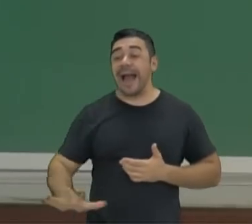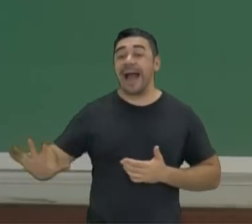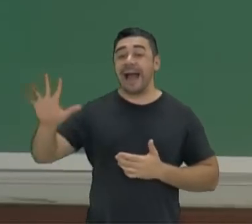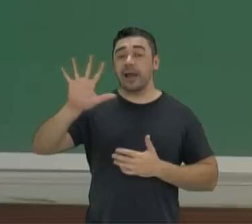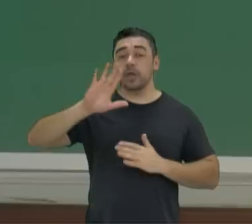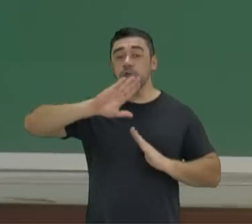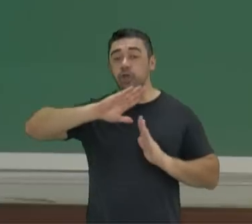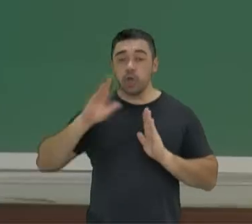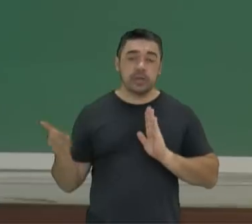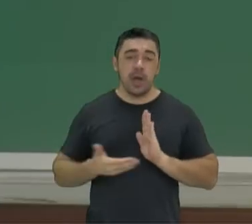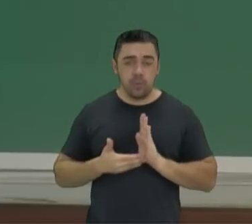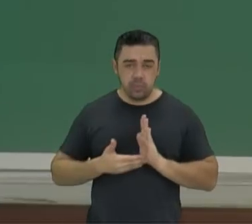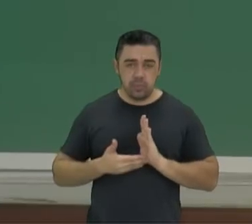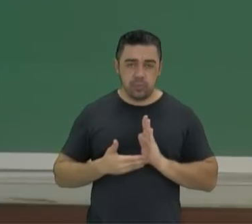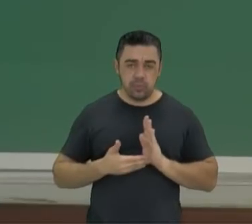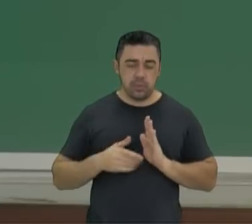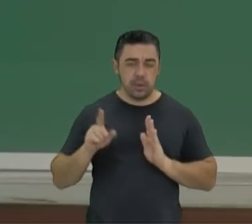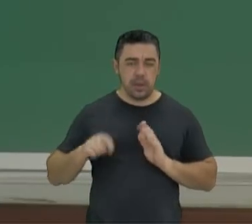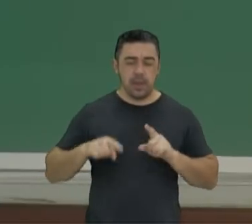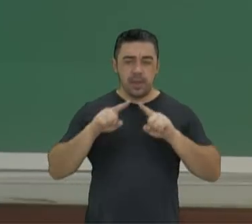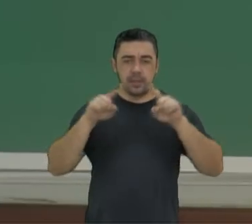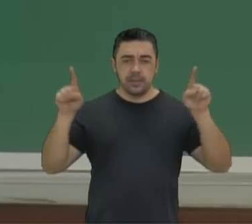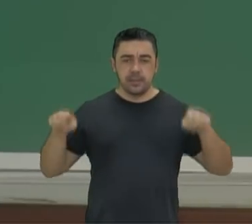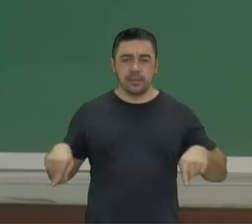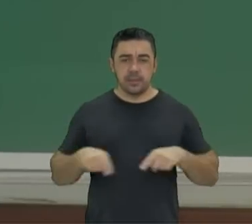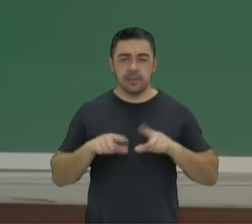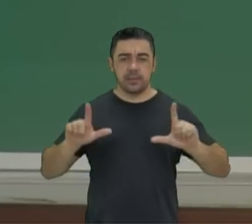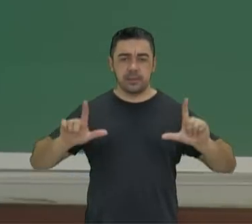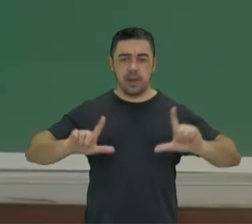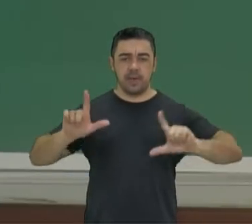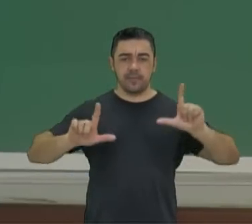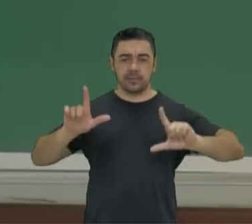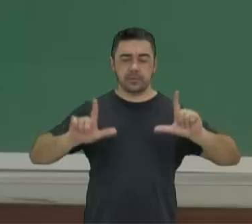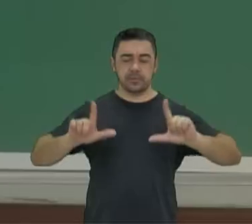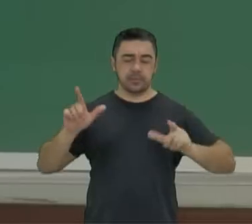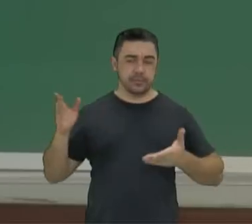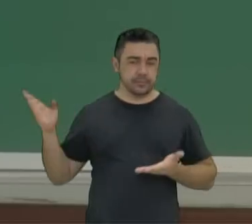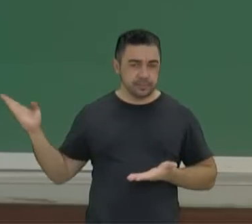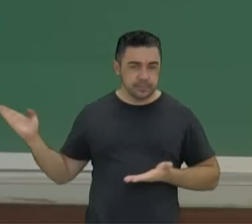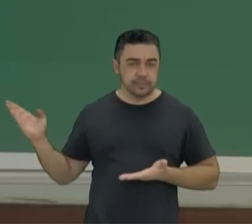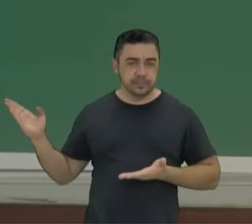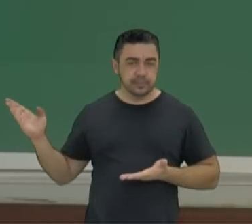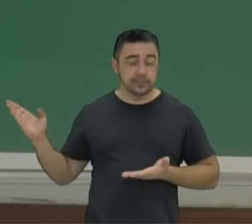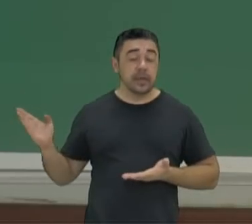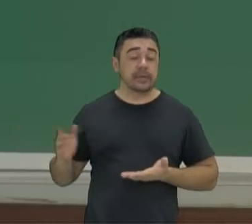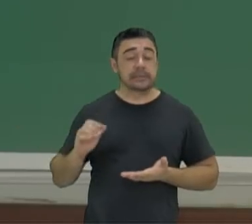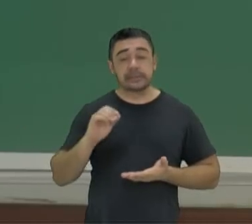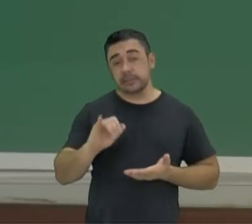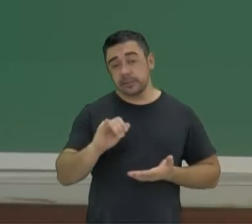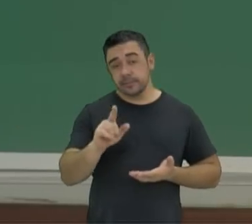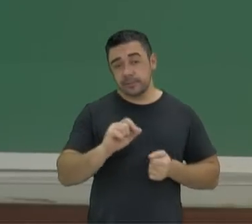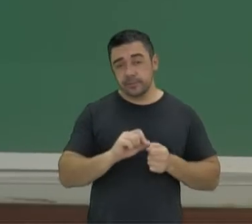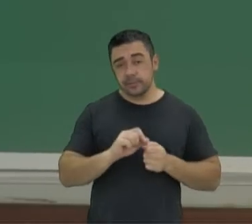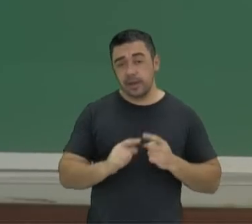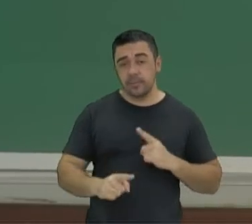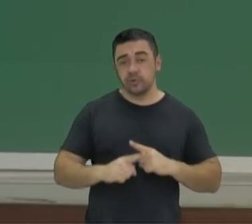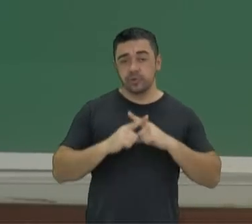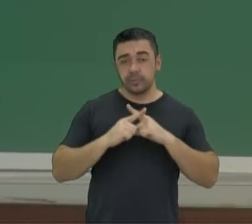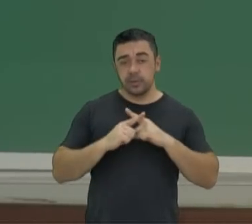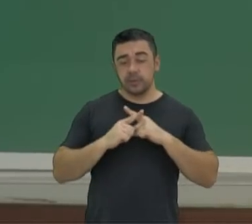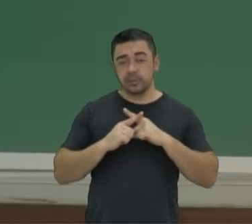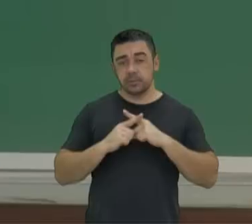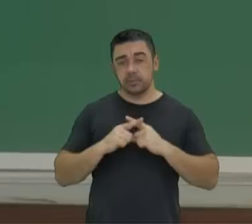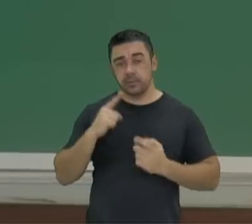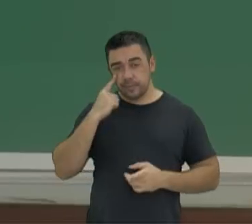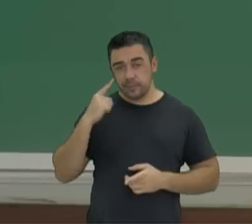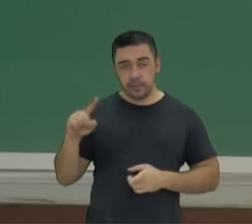A área que esse televisor ocupa, né? Ó, que o televisor de LED ocupa. E se você fizer essa multiplicação, realmente, a